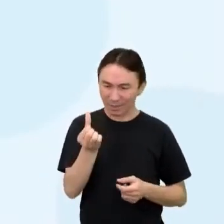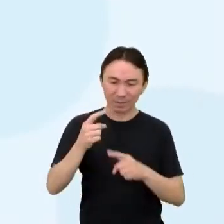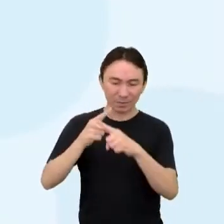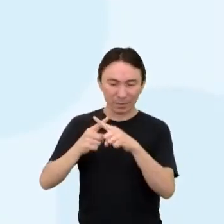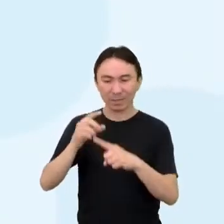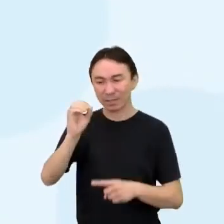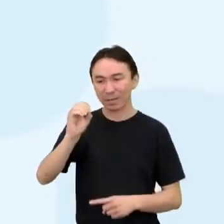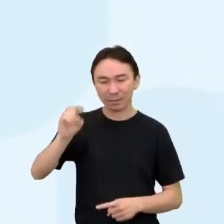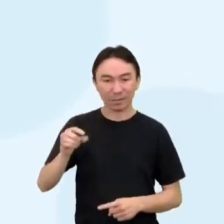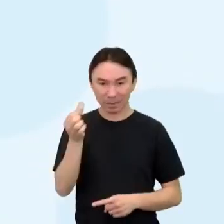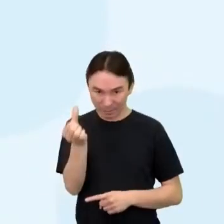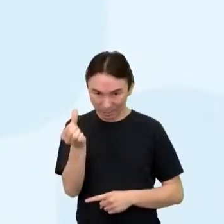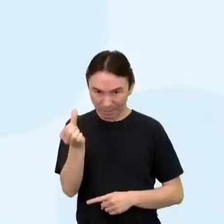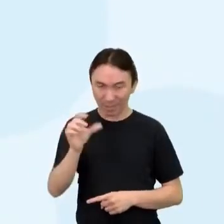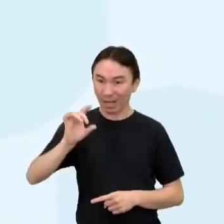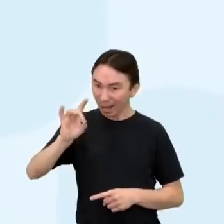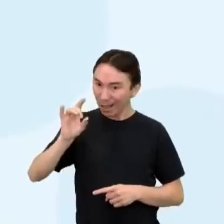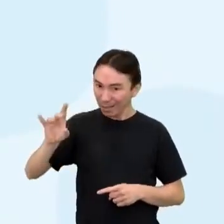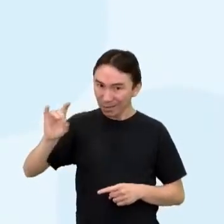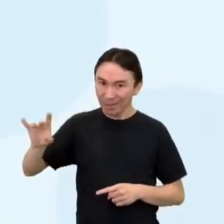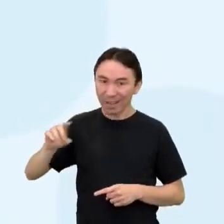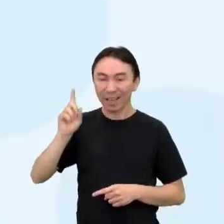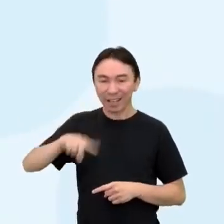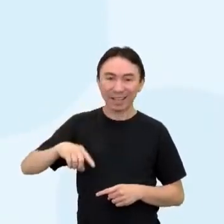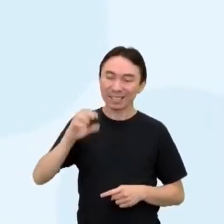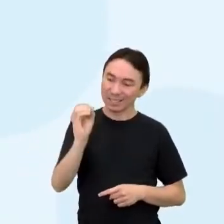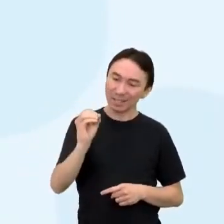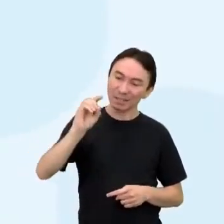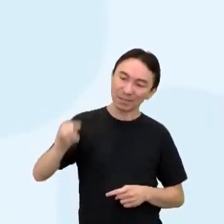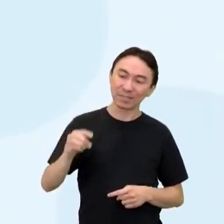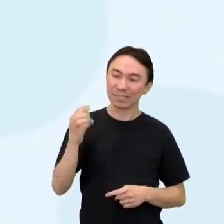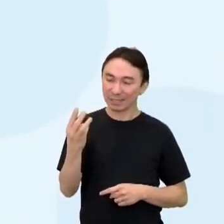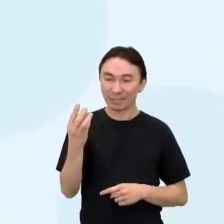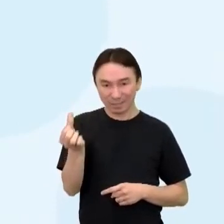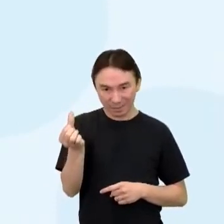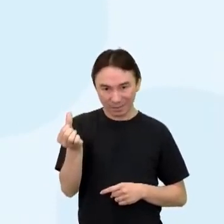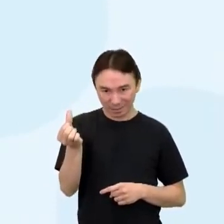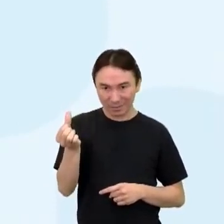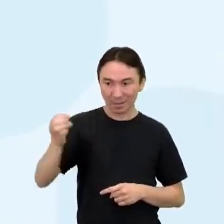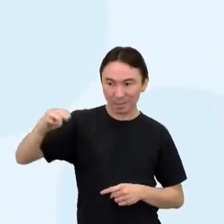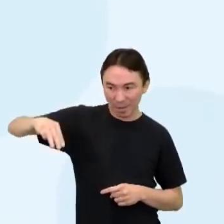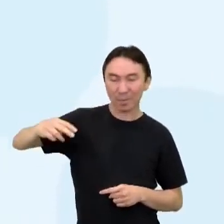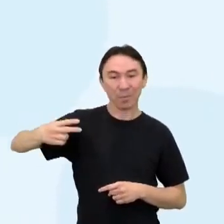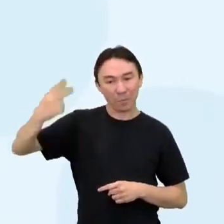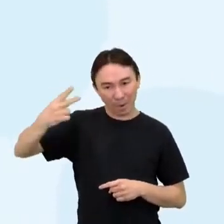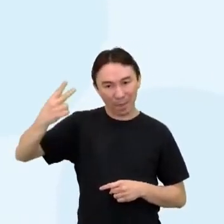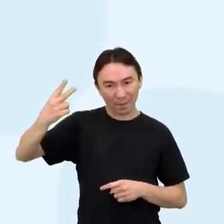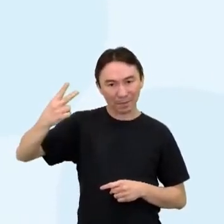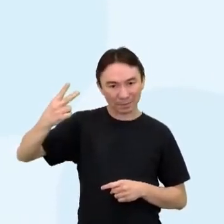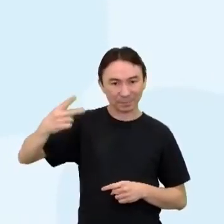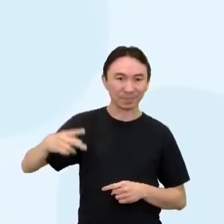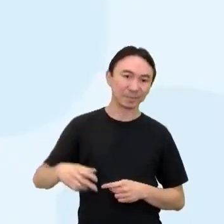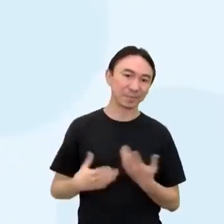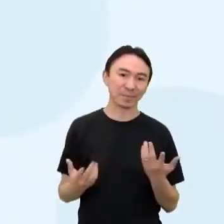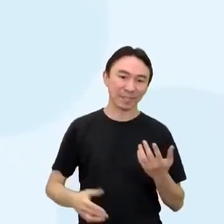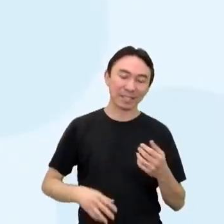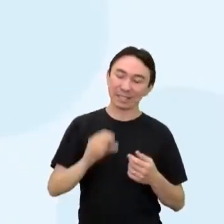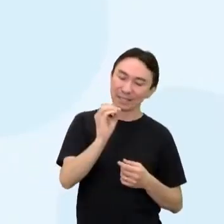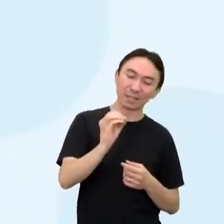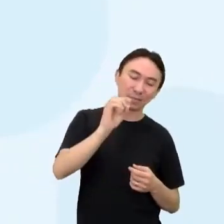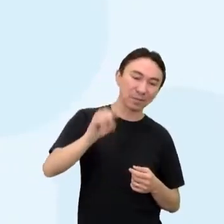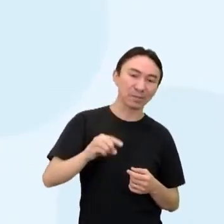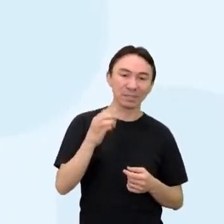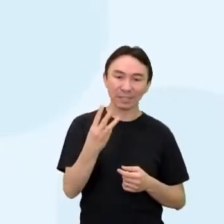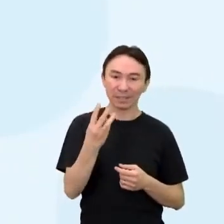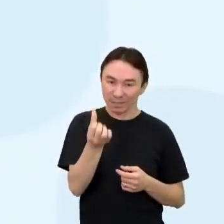de cada piso cerâmico, portanto, temos aí 0,36 metros quadrados. 0,36 dividir por 2, portanto, temos